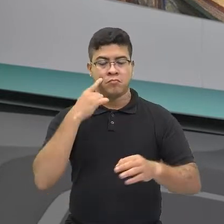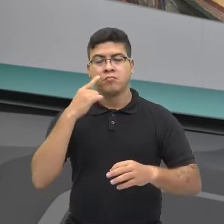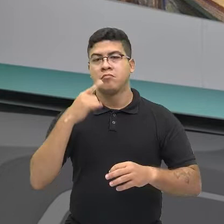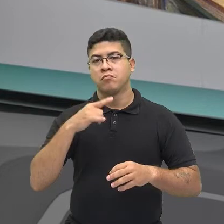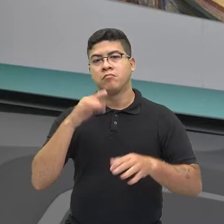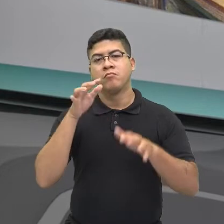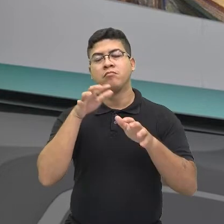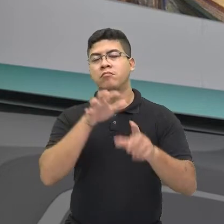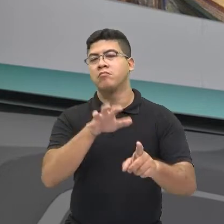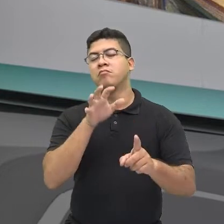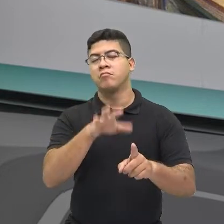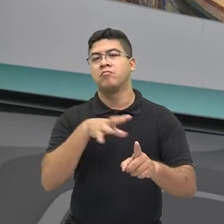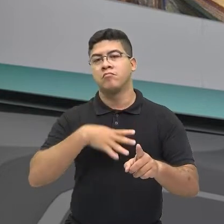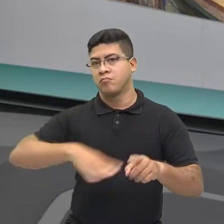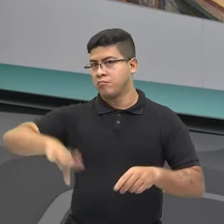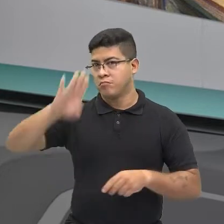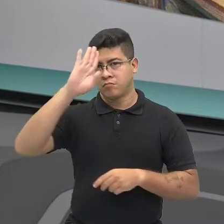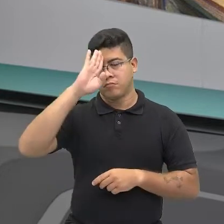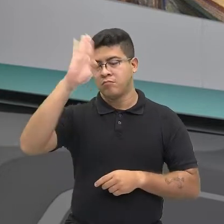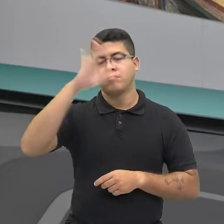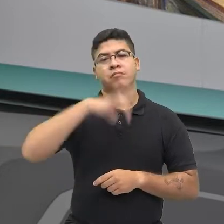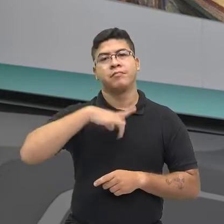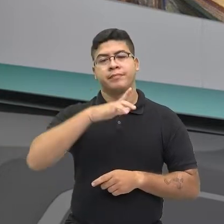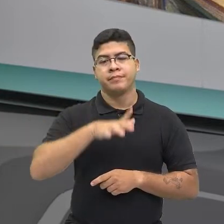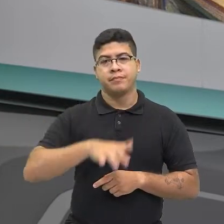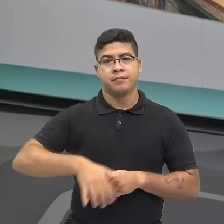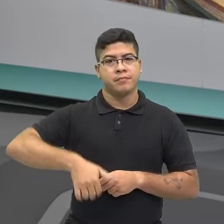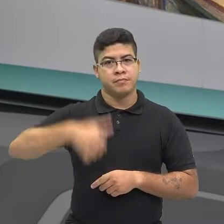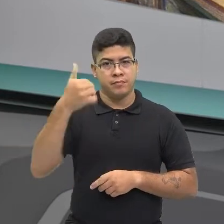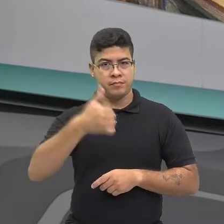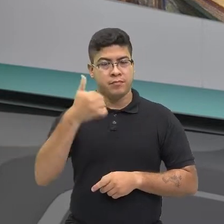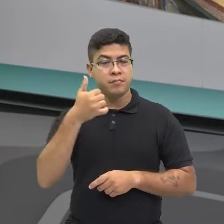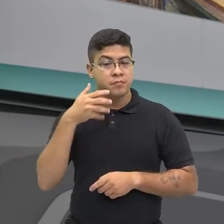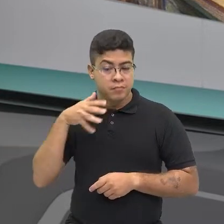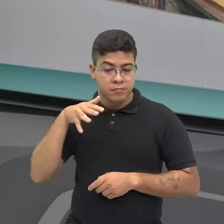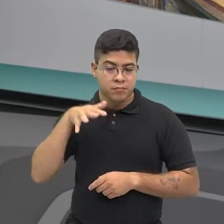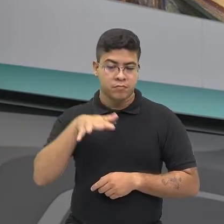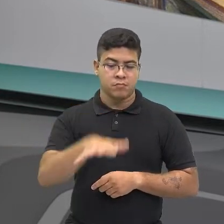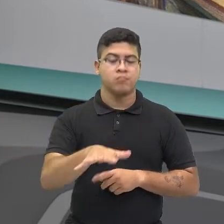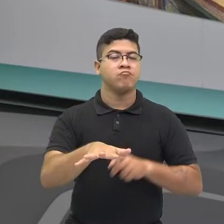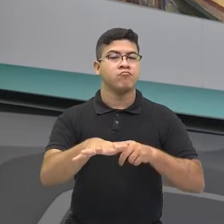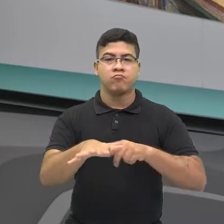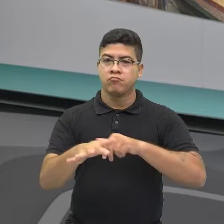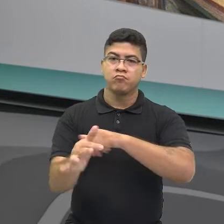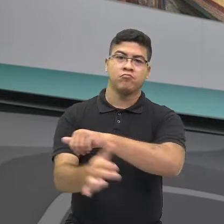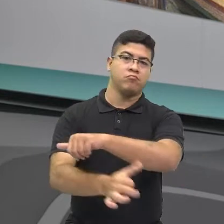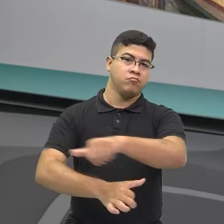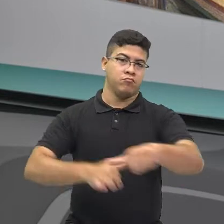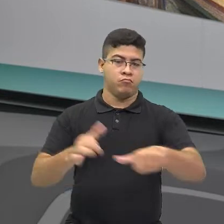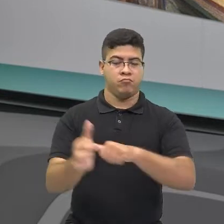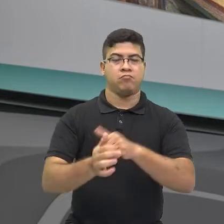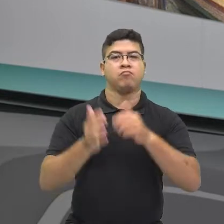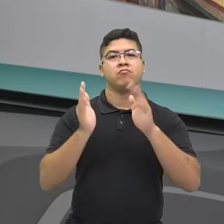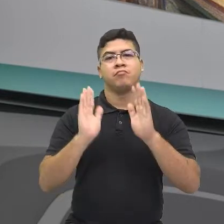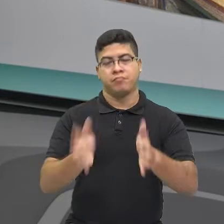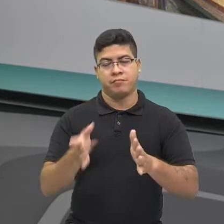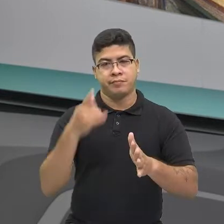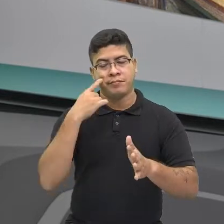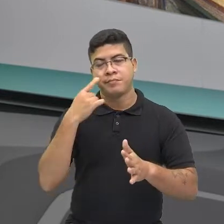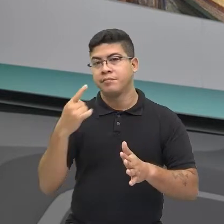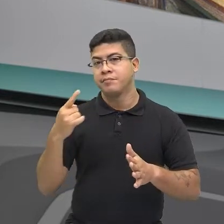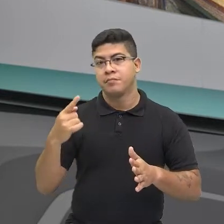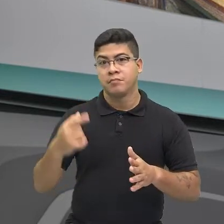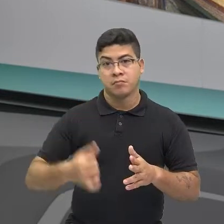tendência. São pioneiros, são pessoas pioneiras, são as pessoas que vão à frente mudando tudo, né? Então, são pioneiros